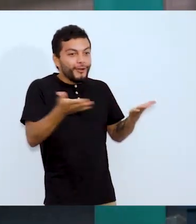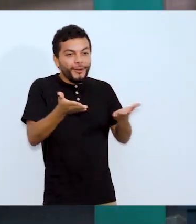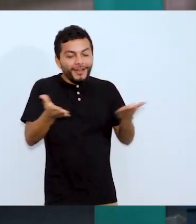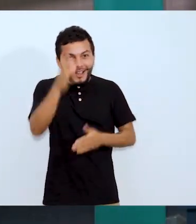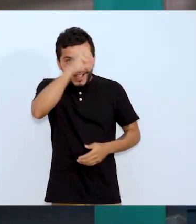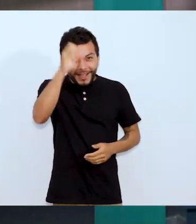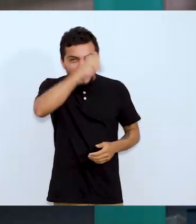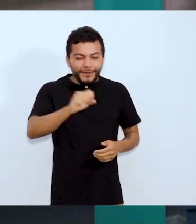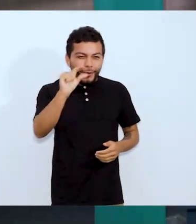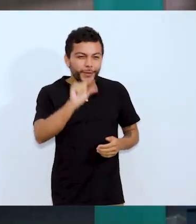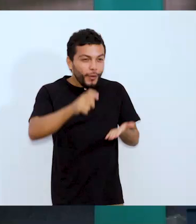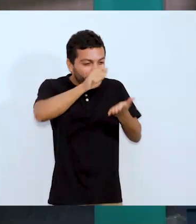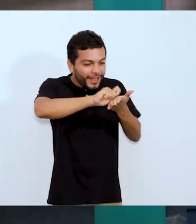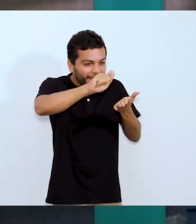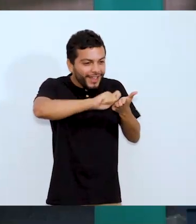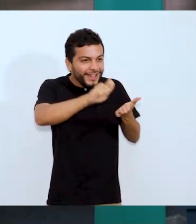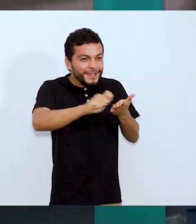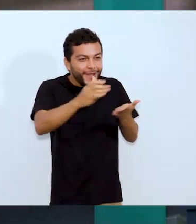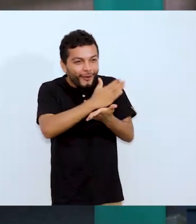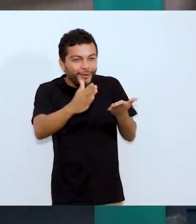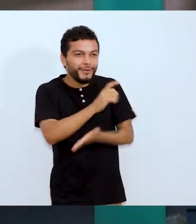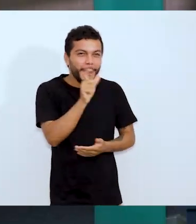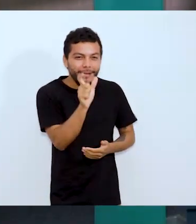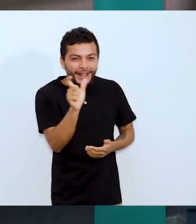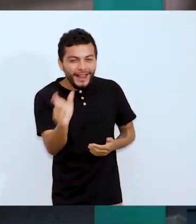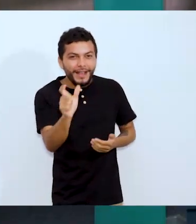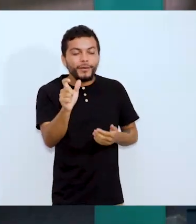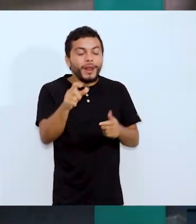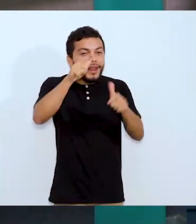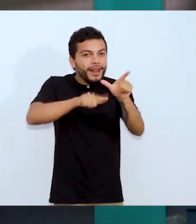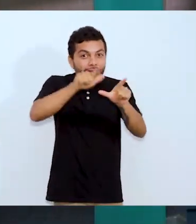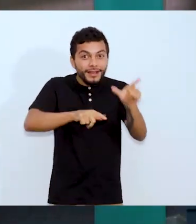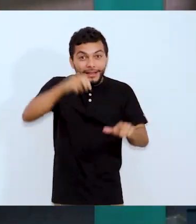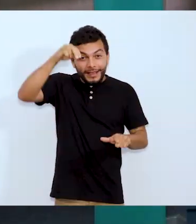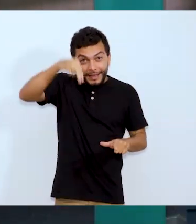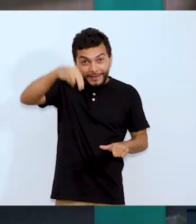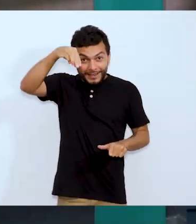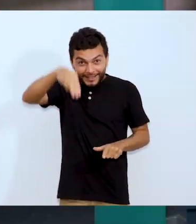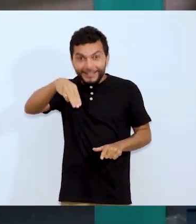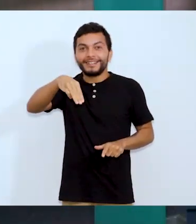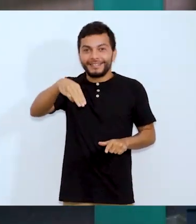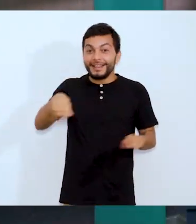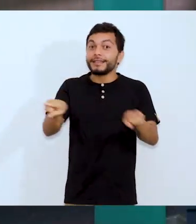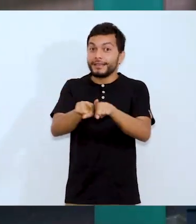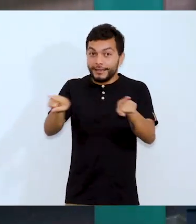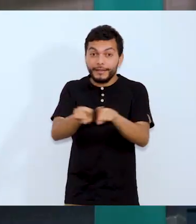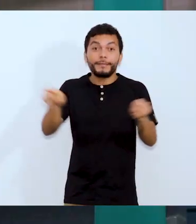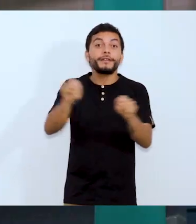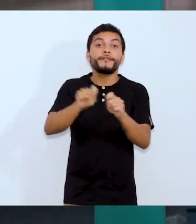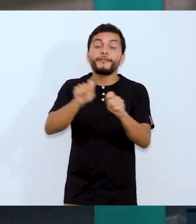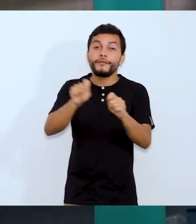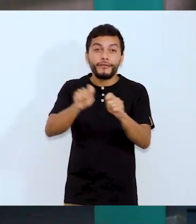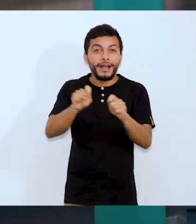aprender um pouco escrevendo algumas palavras com as letras M e N. E vamos fazer também a